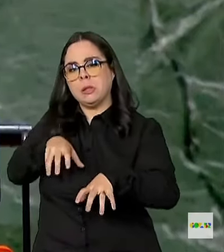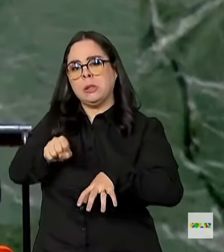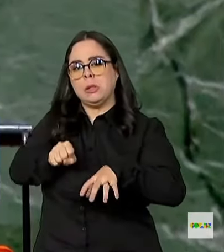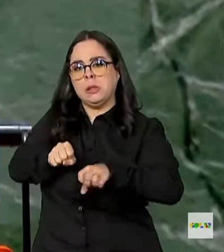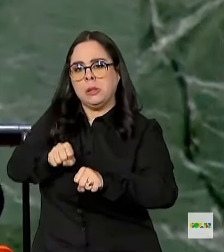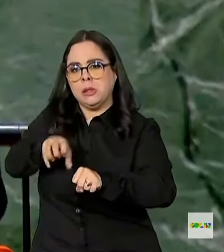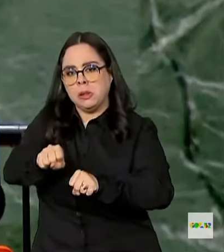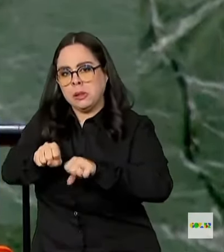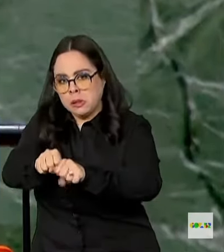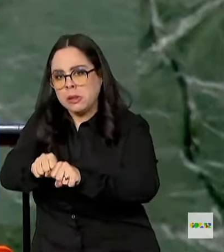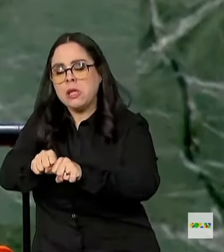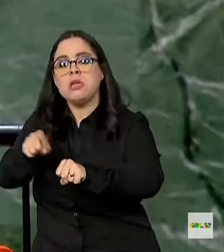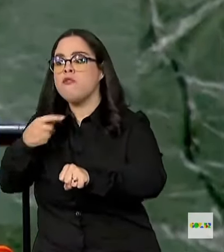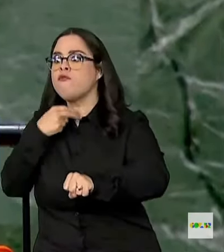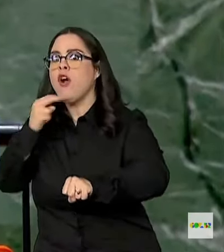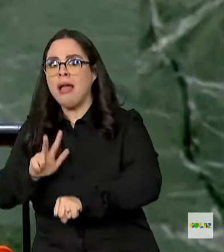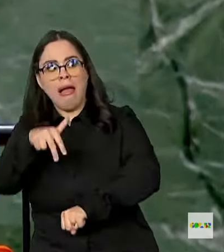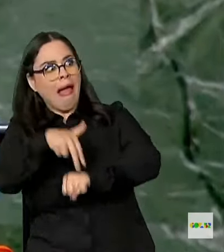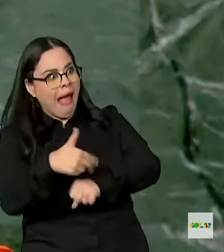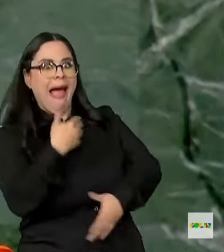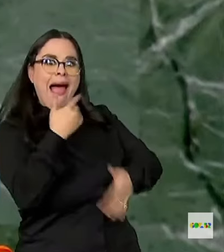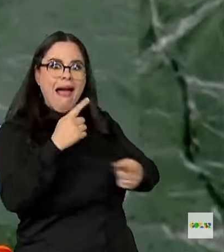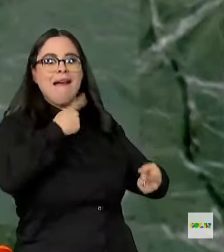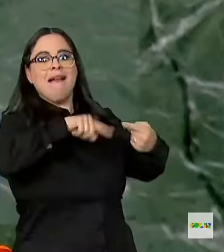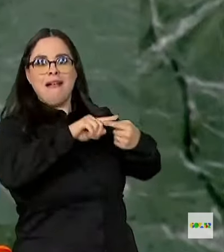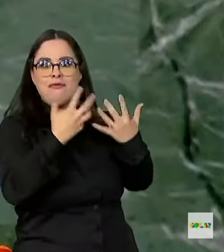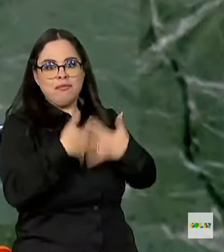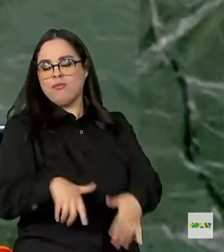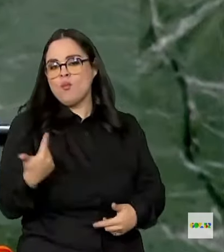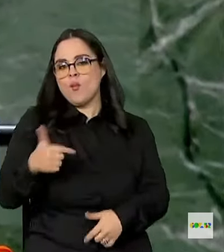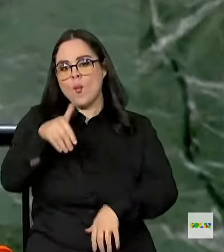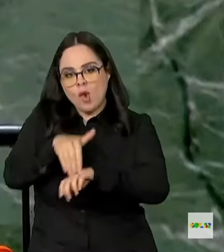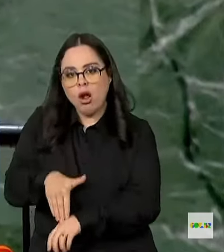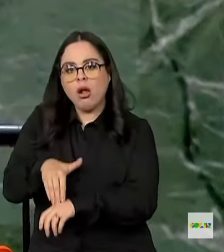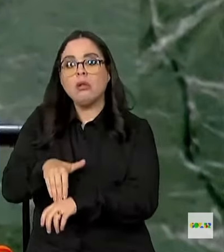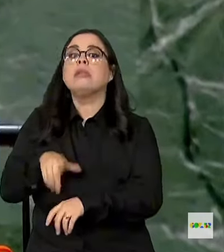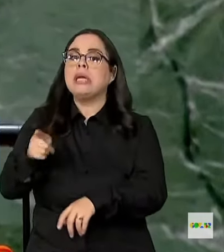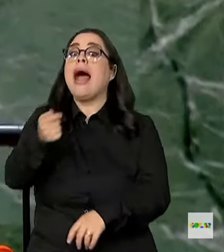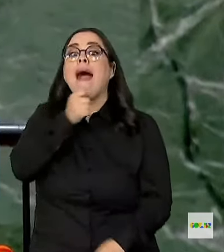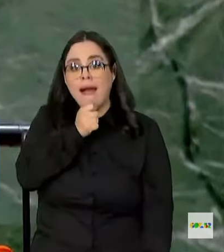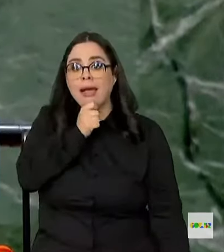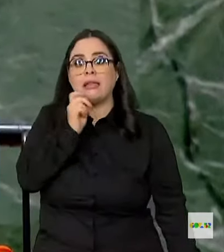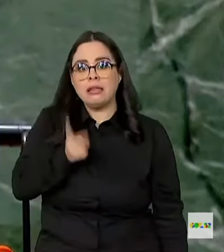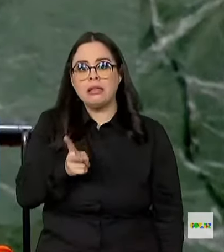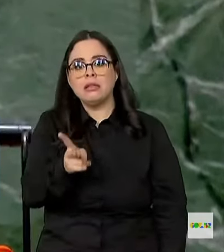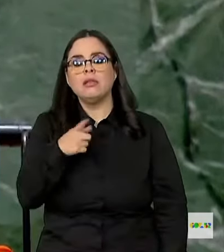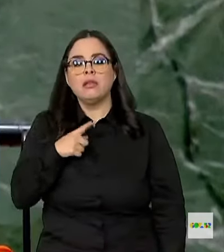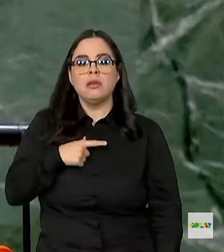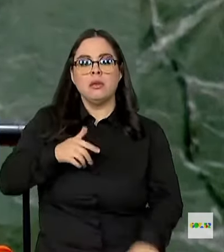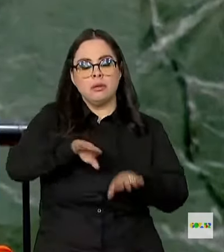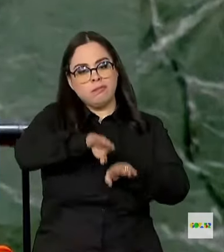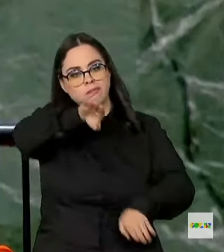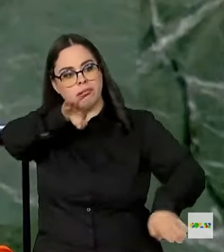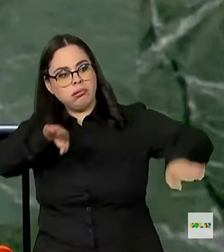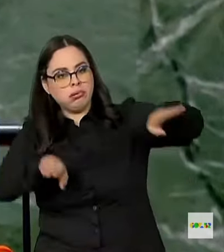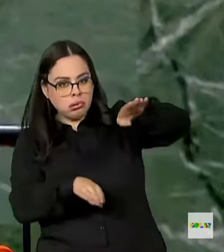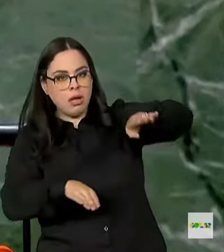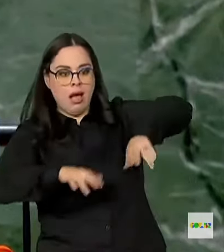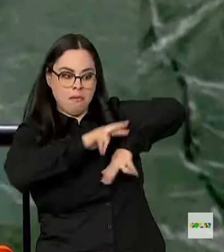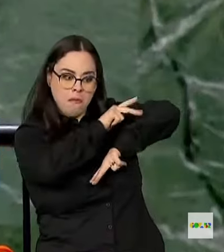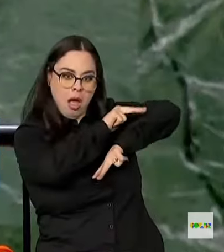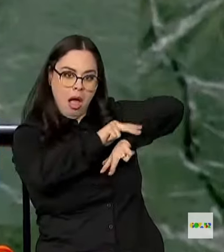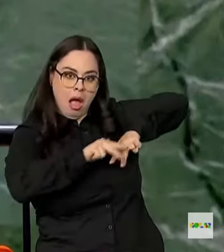não tiveram voz sobre seus objetivos e funcionamento. Inexiste equilíbrio de gênero no